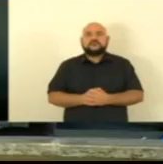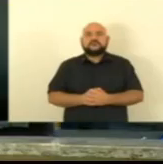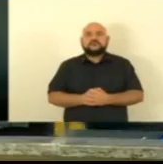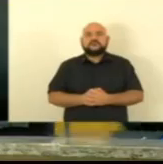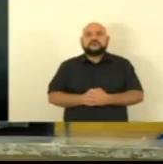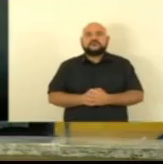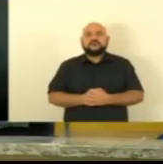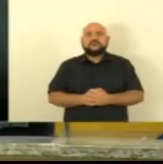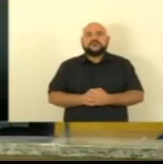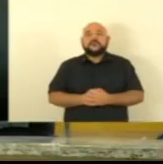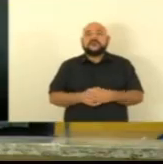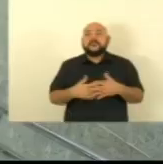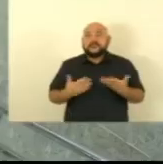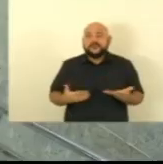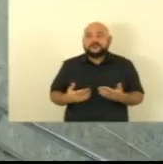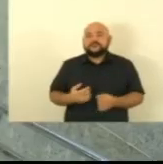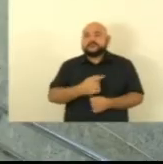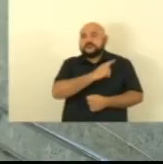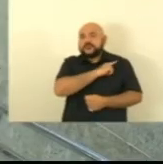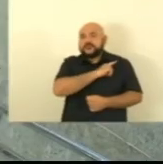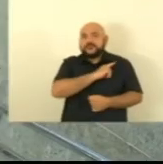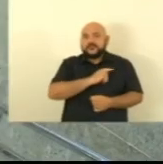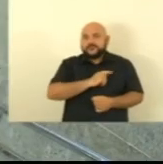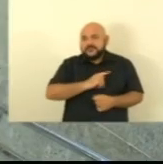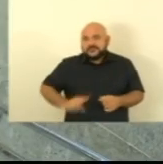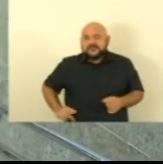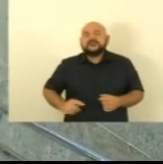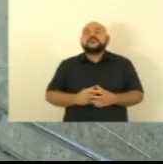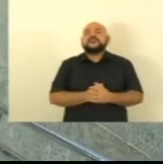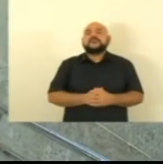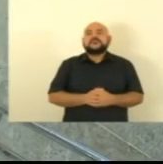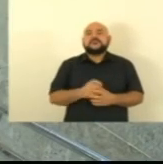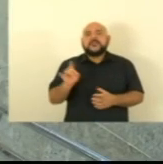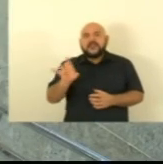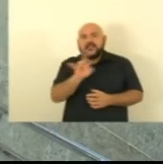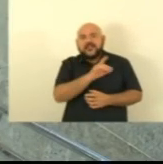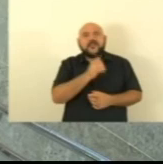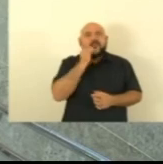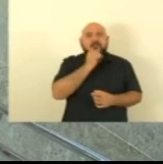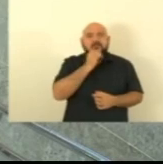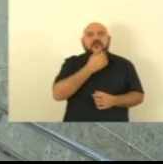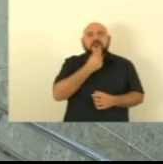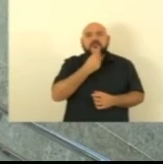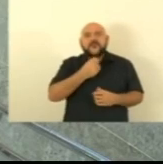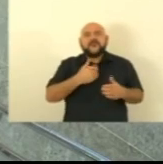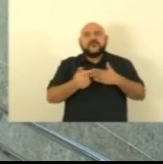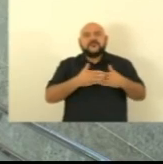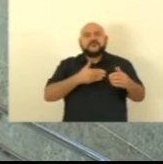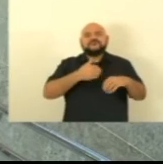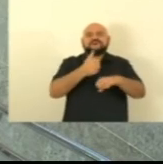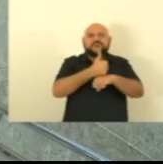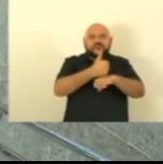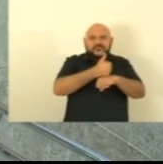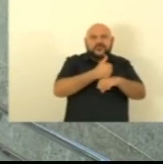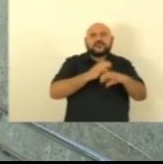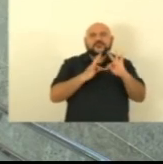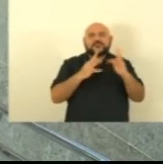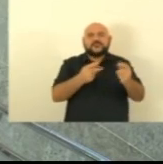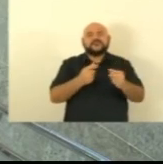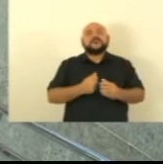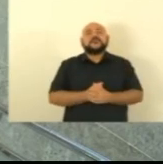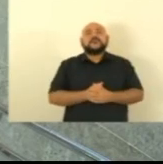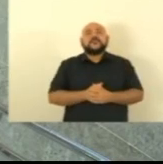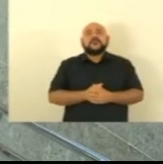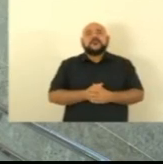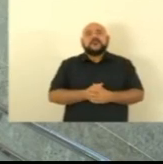Senhor presidente, senhora deputada, senhores servidores da casa aqui, eu gostaria de complementar o